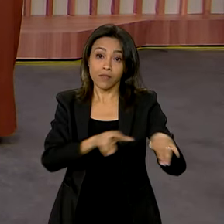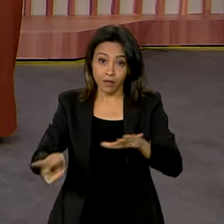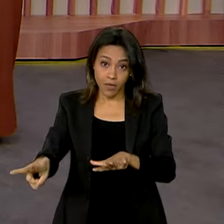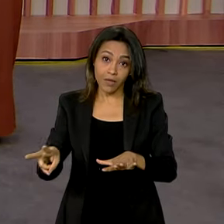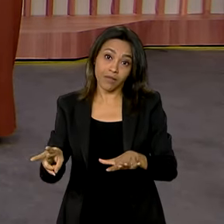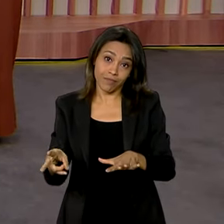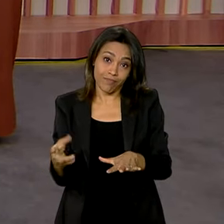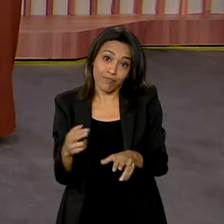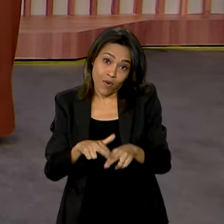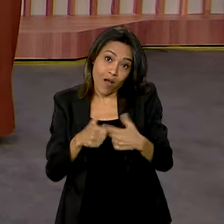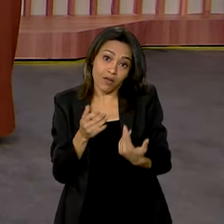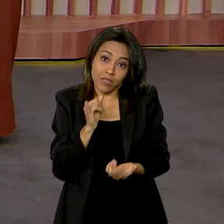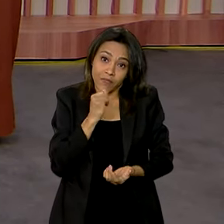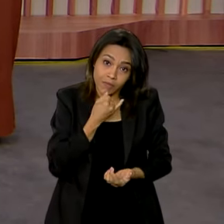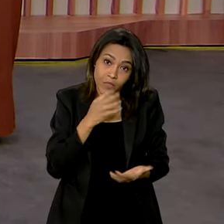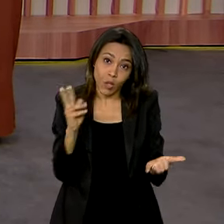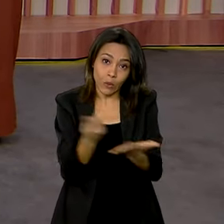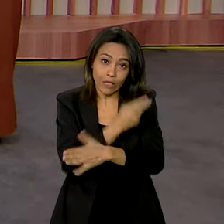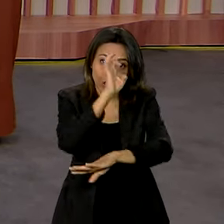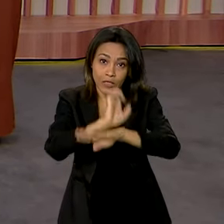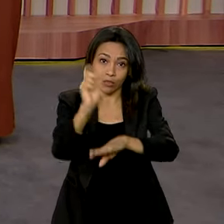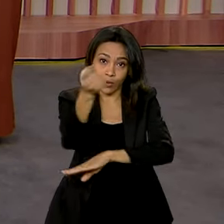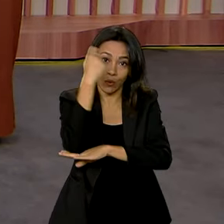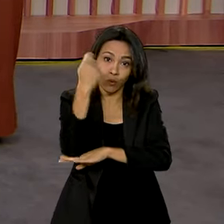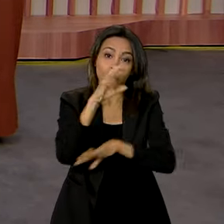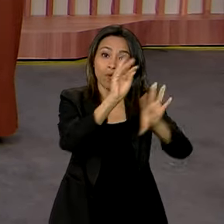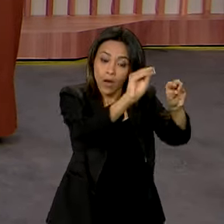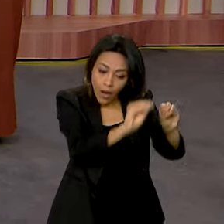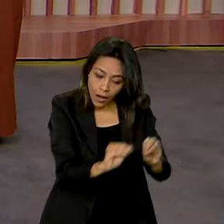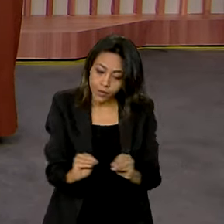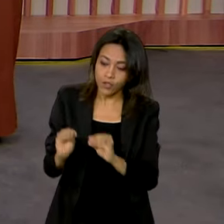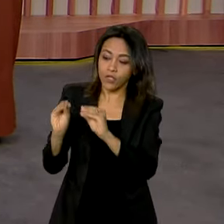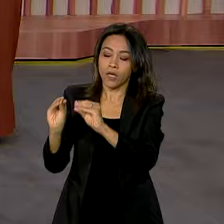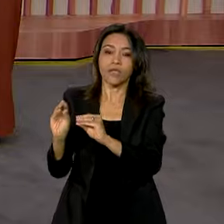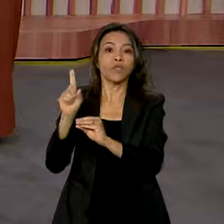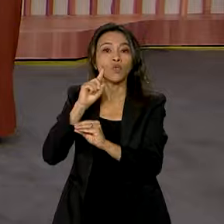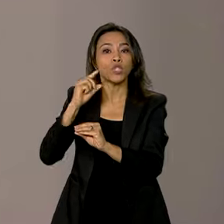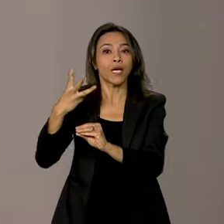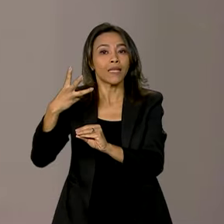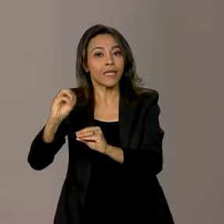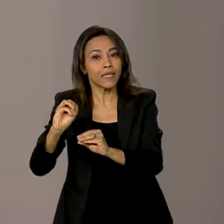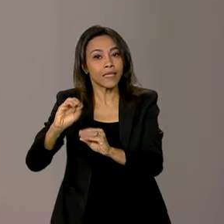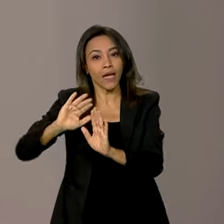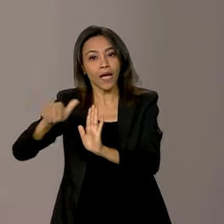por causa dessa tragédia no Rio Grande do Sul, acabou sendo adiada, então vai ser do dia 30